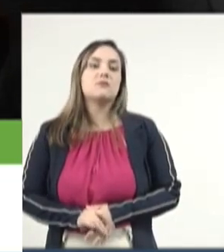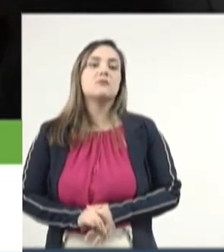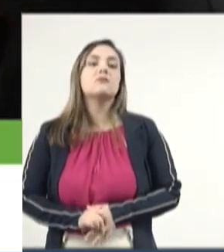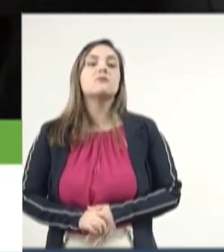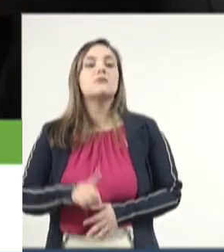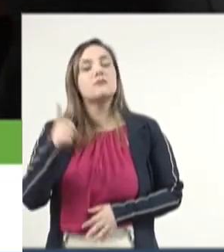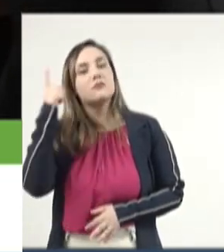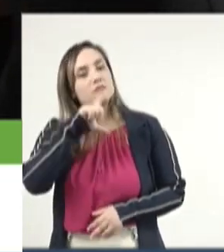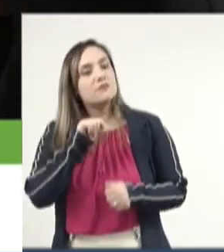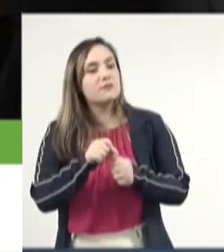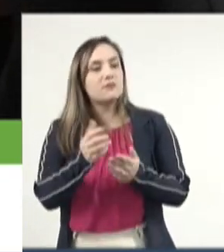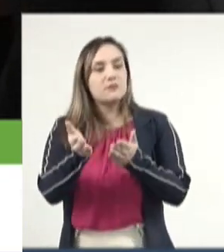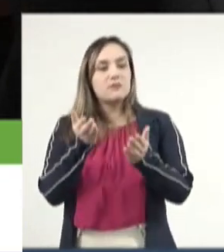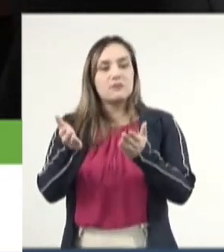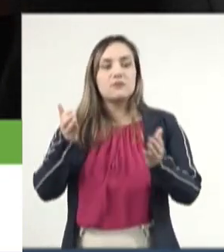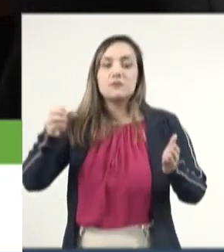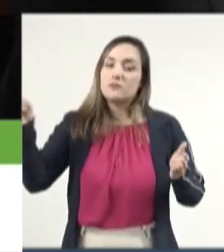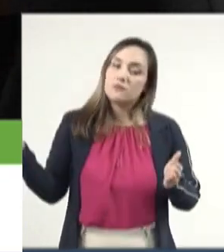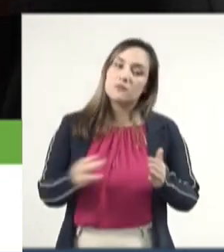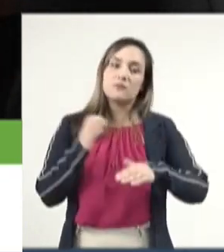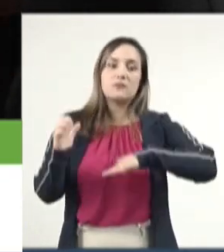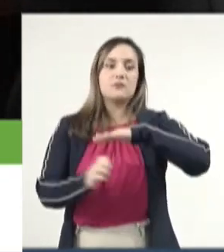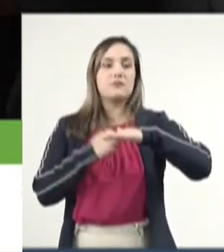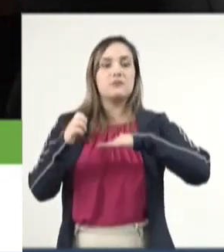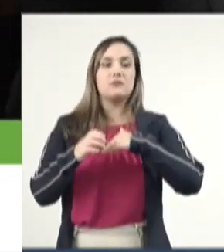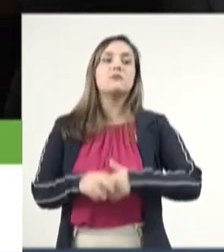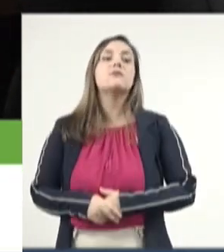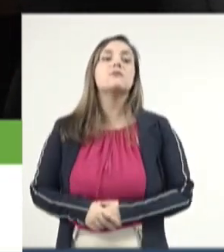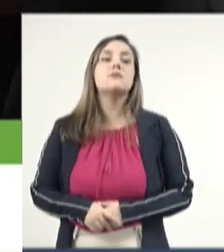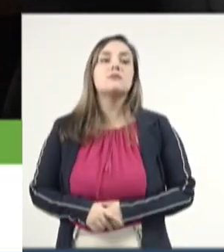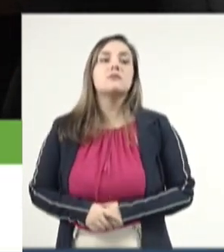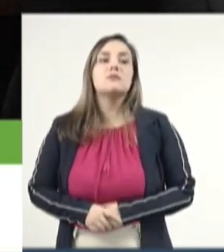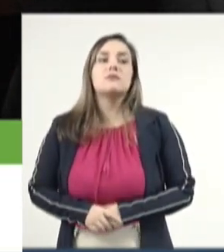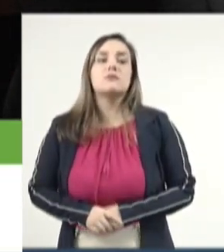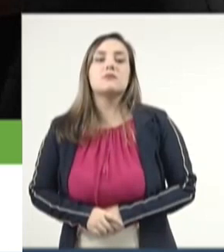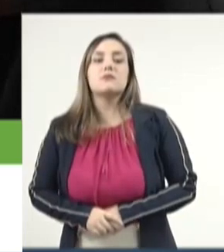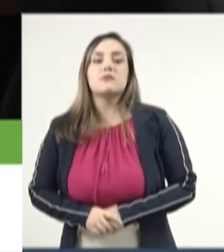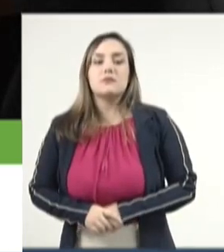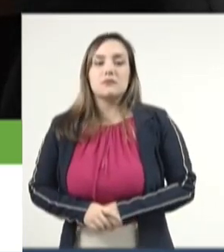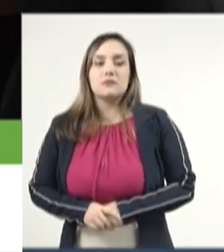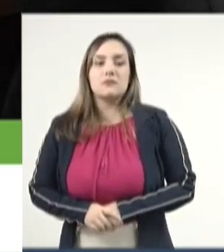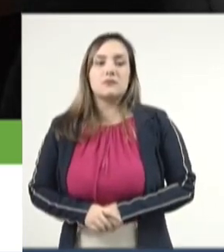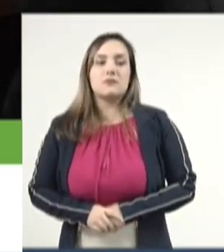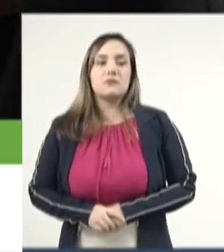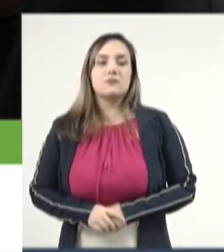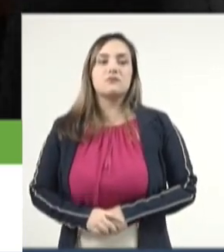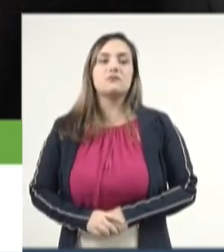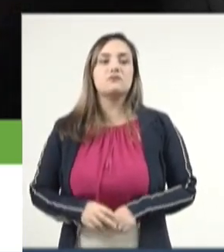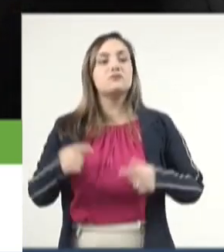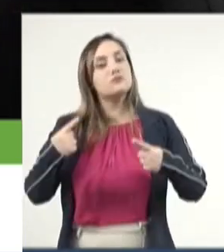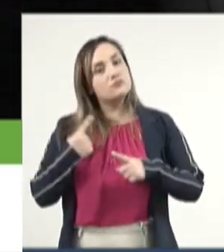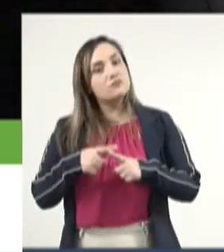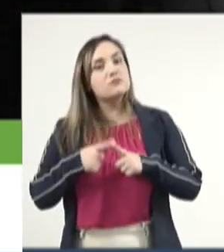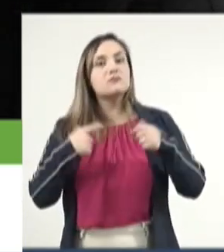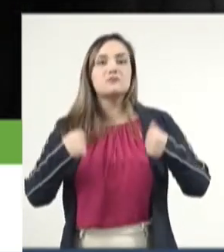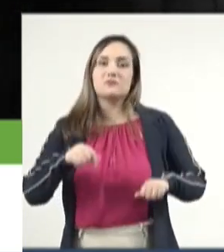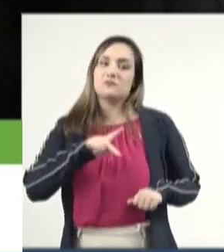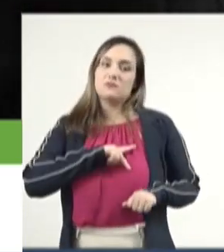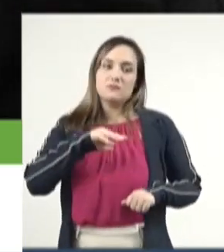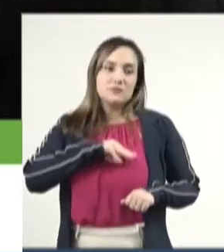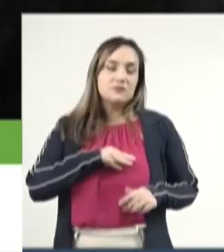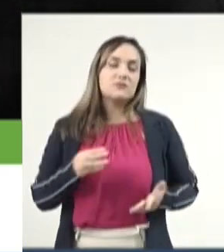processo de licitação, de uma nova empresa, visto a extrema necessidade de se dar à Polícia